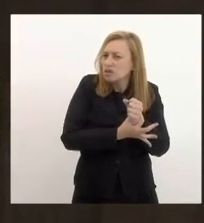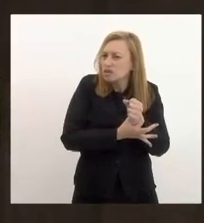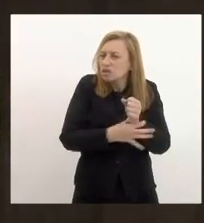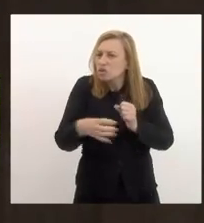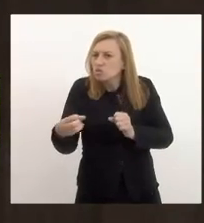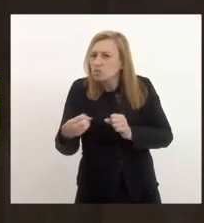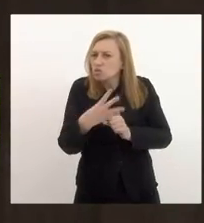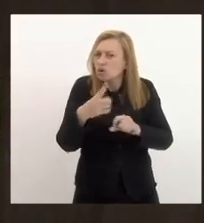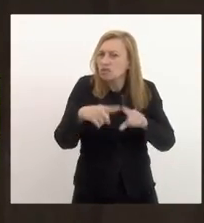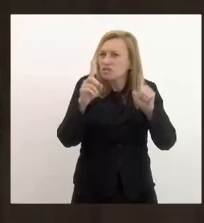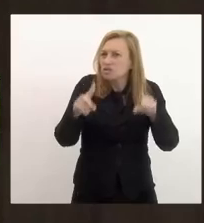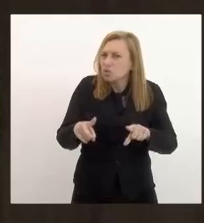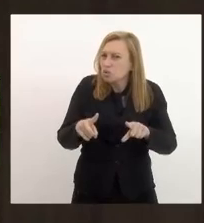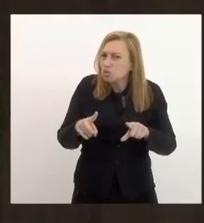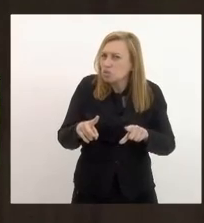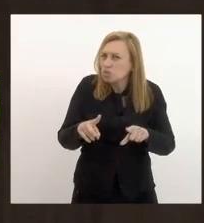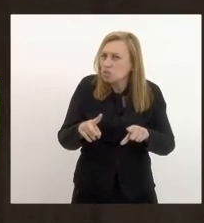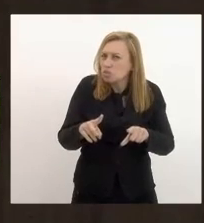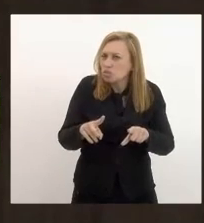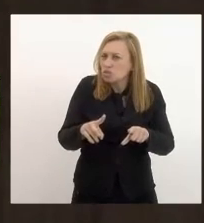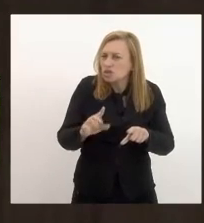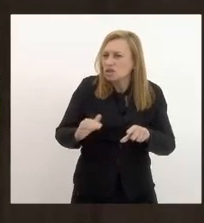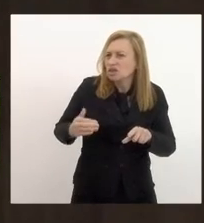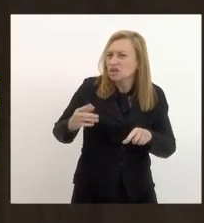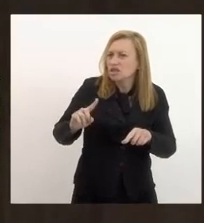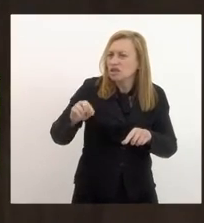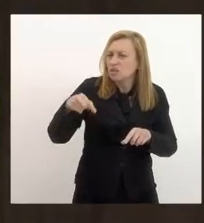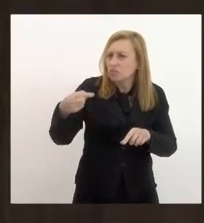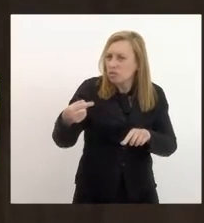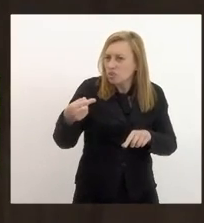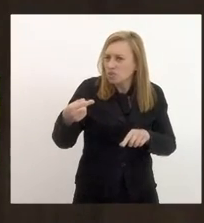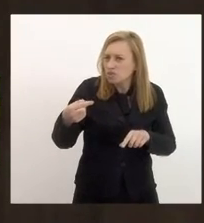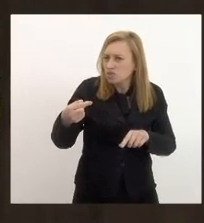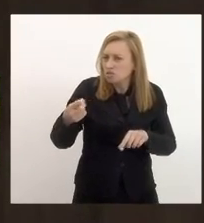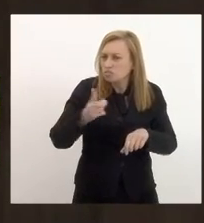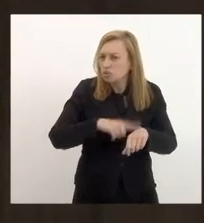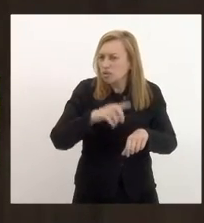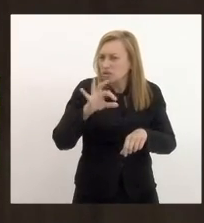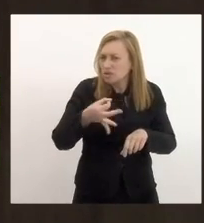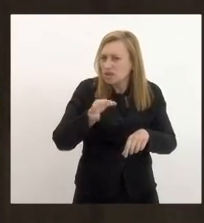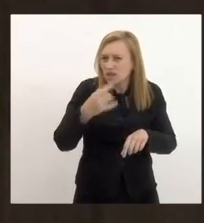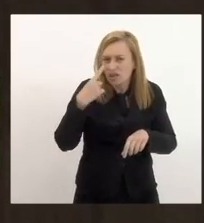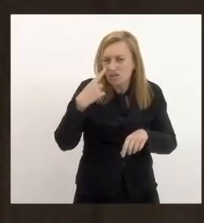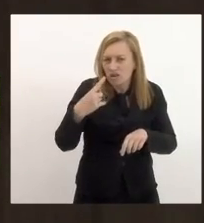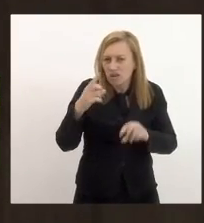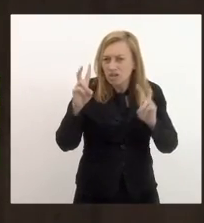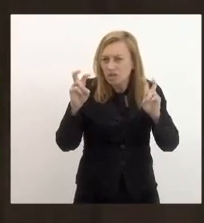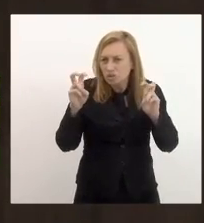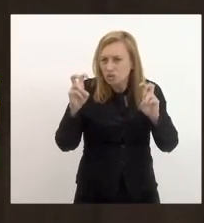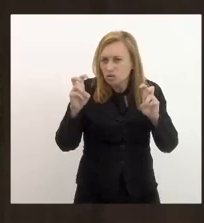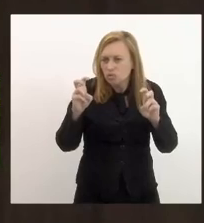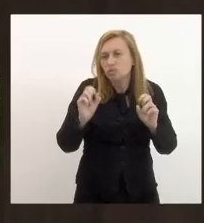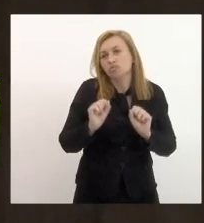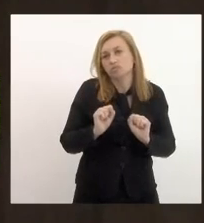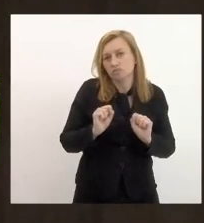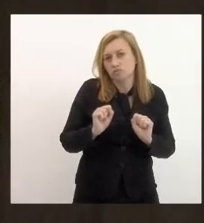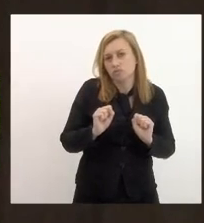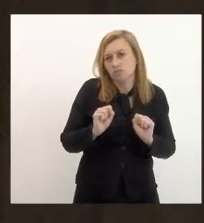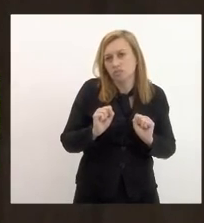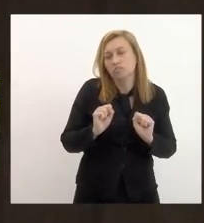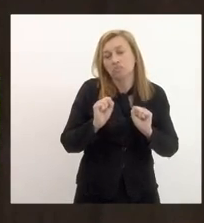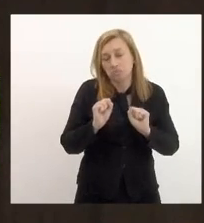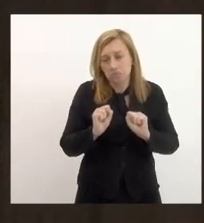forma para os novos servidores e mais a frente no momento mais adequado reversa essa situação e isso seria